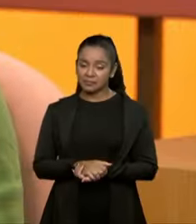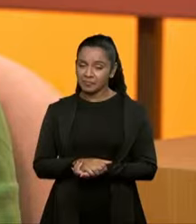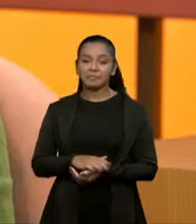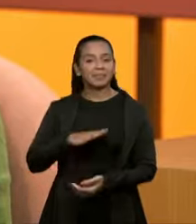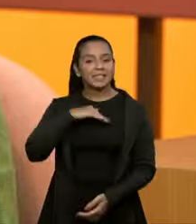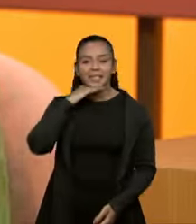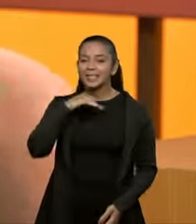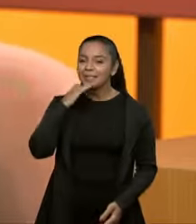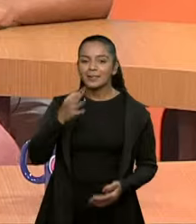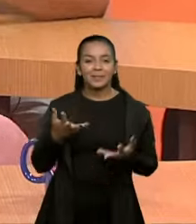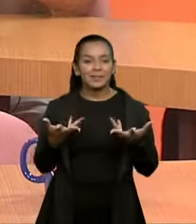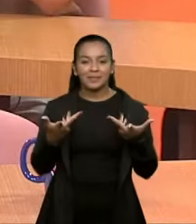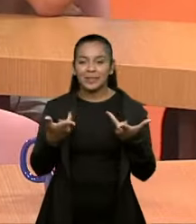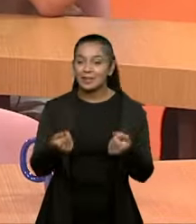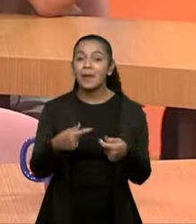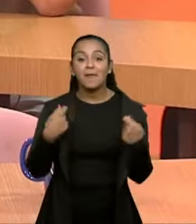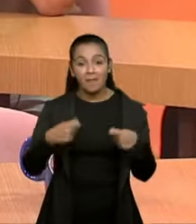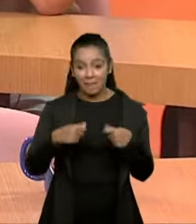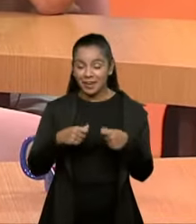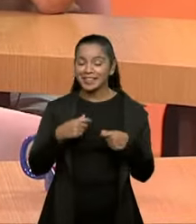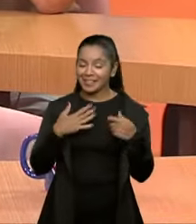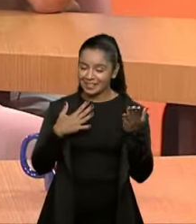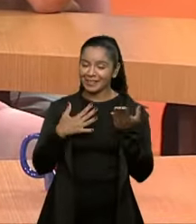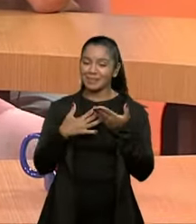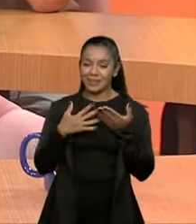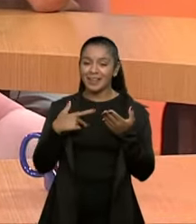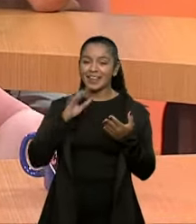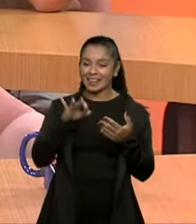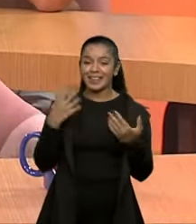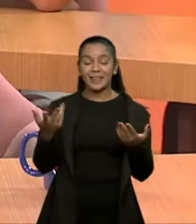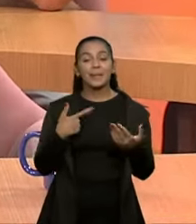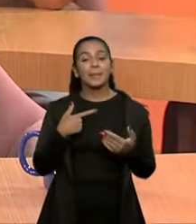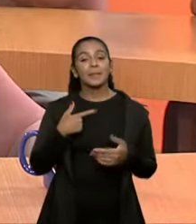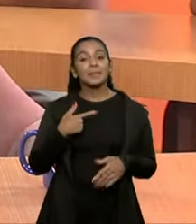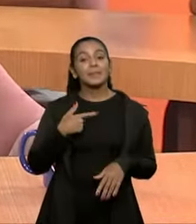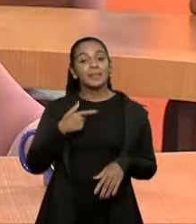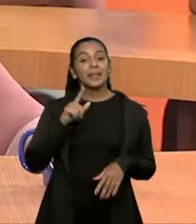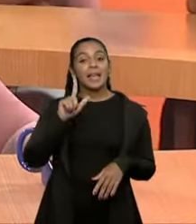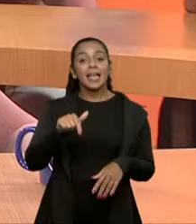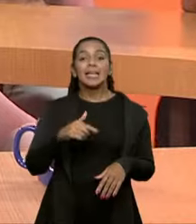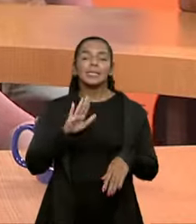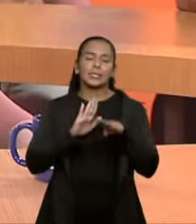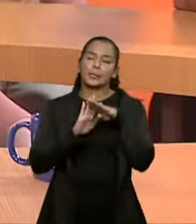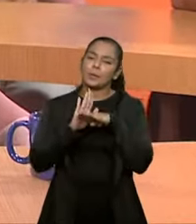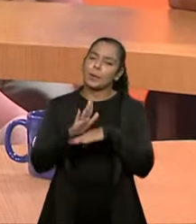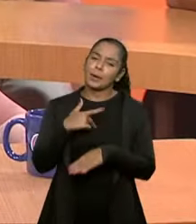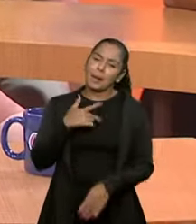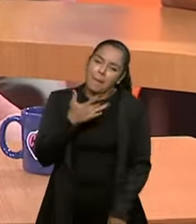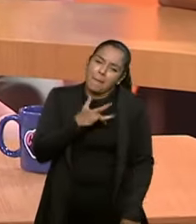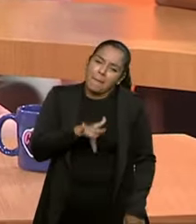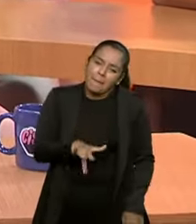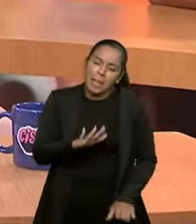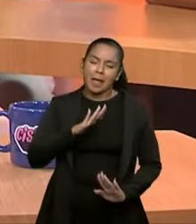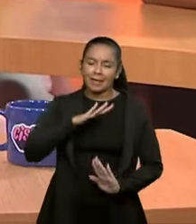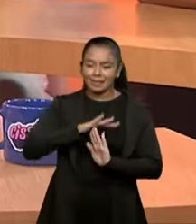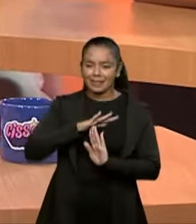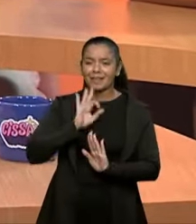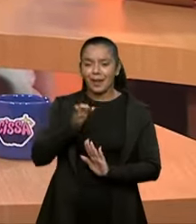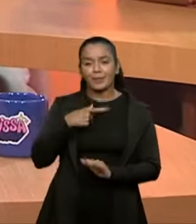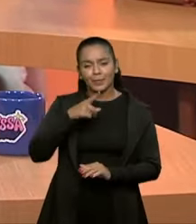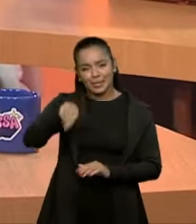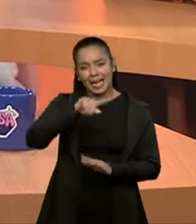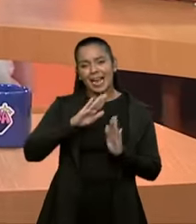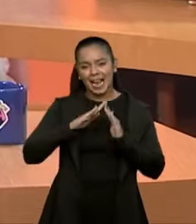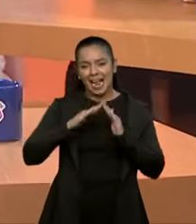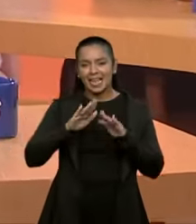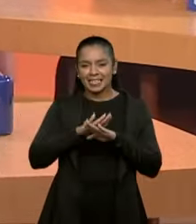papo tá maravilhoso. Eu tenho uma vida inteira com razão. Olha, esse programa, aquele programa que dá pena a gente pro break. Não dá, não? Você de casa também não fica assim?